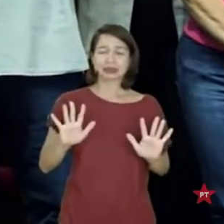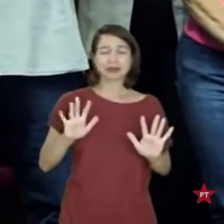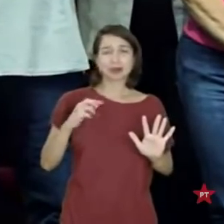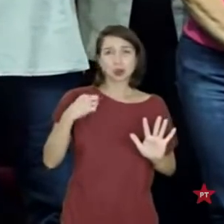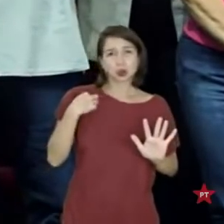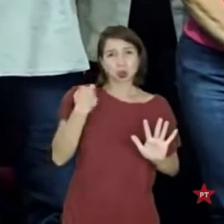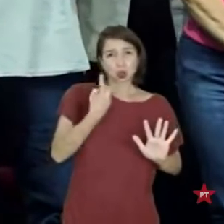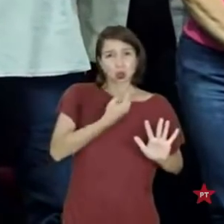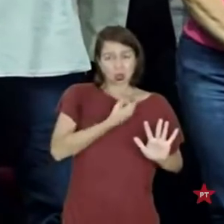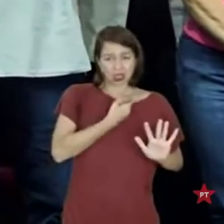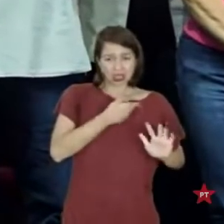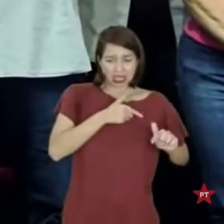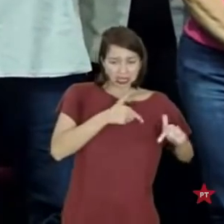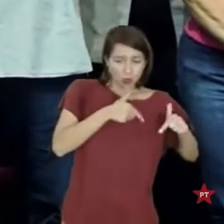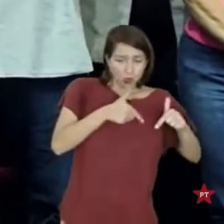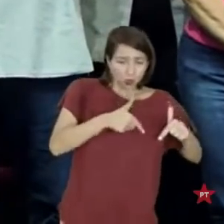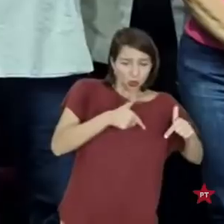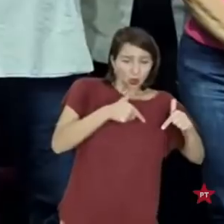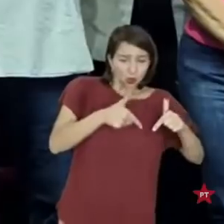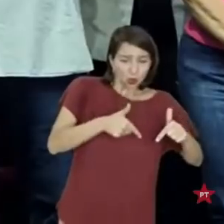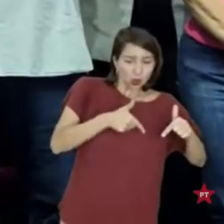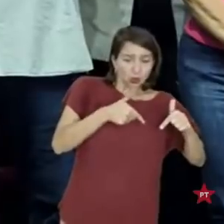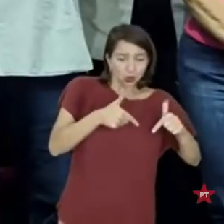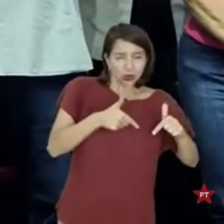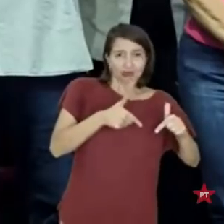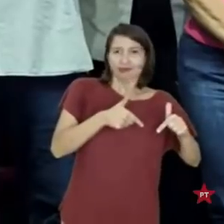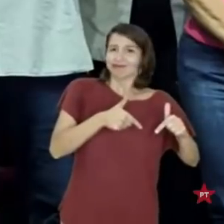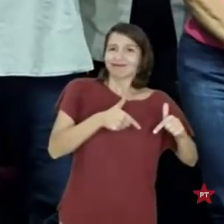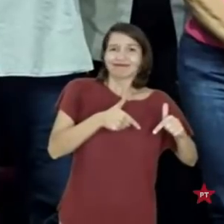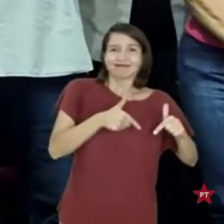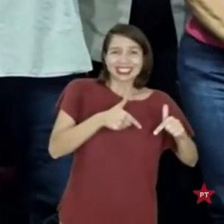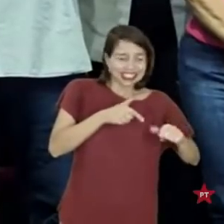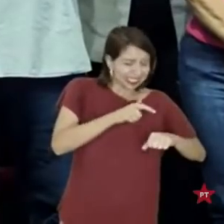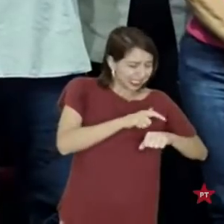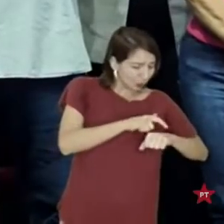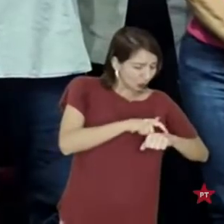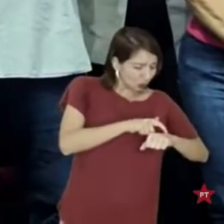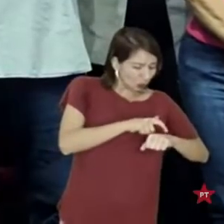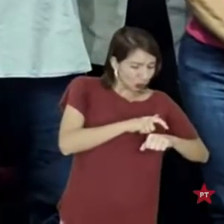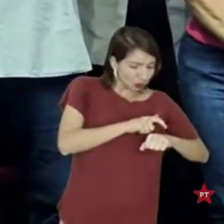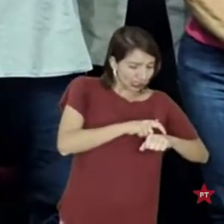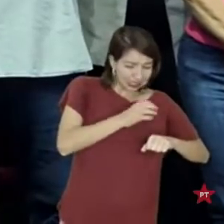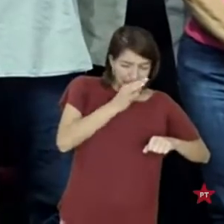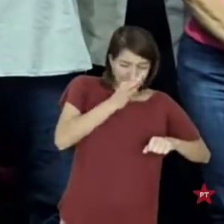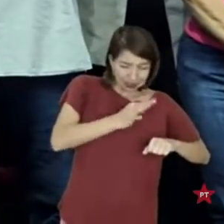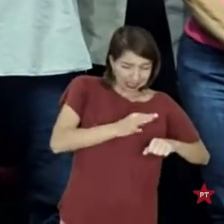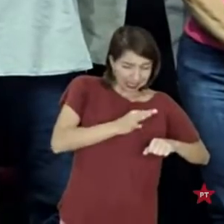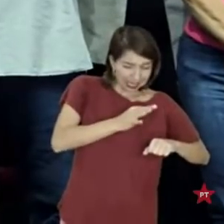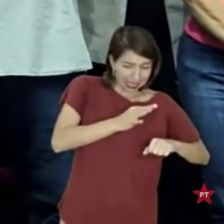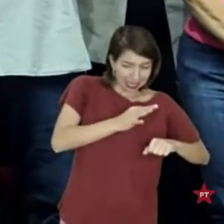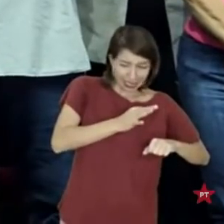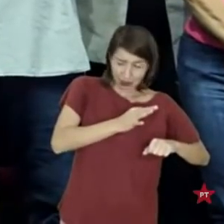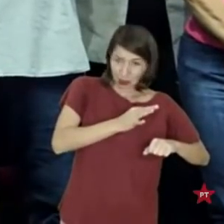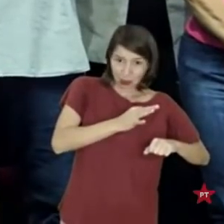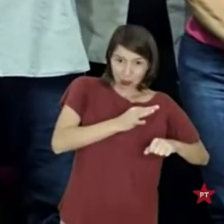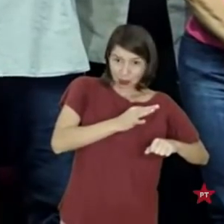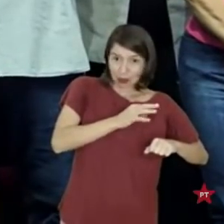não perder, para não permitir que acontecesse o que aconteceu no